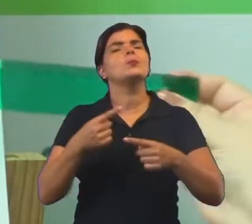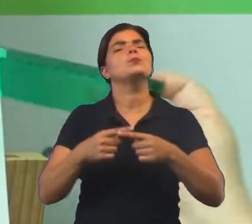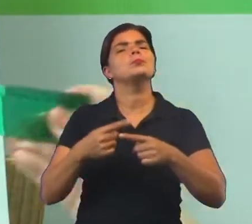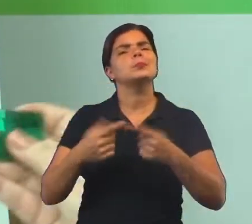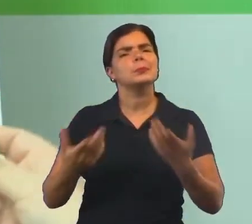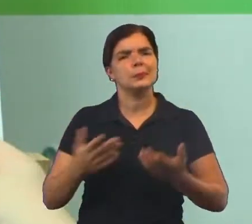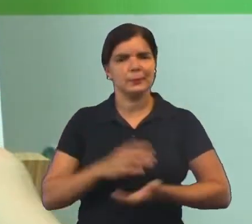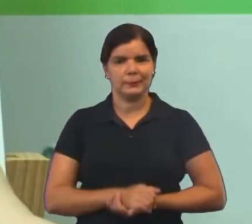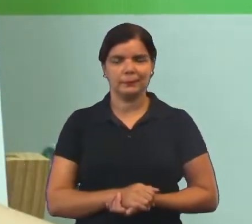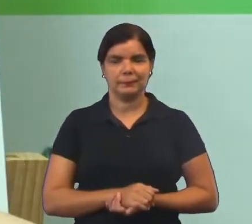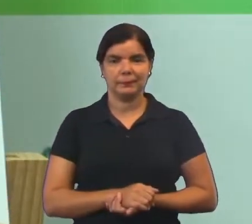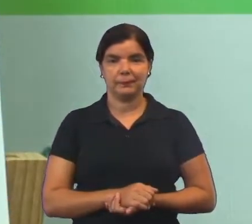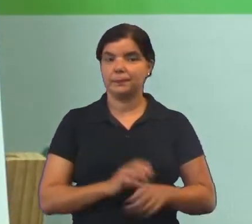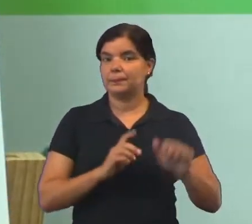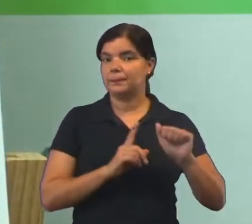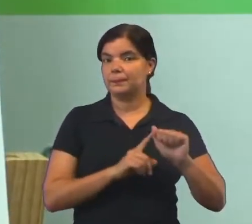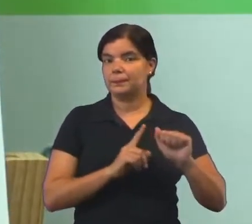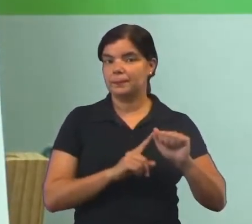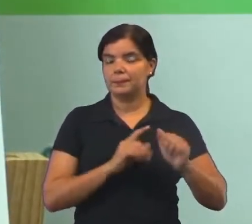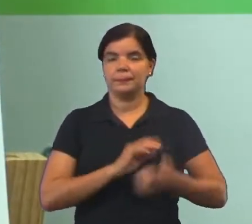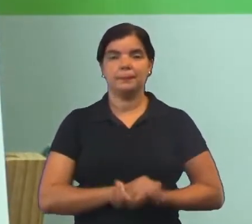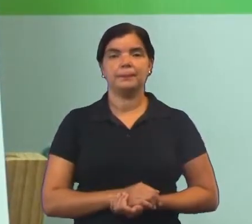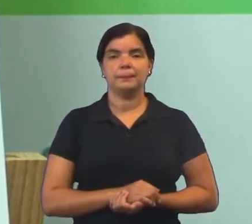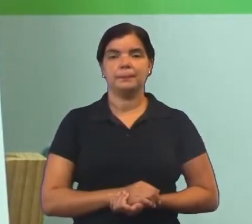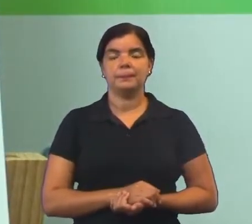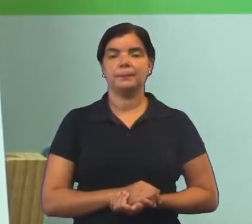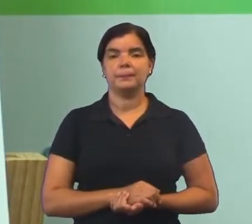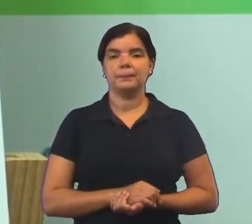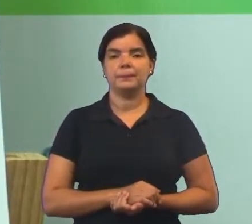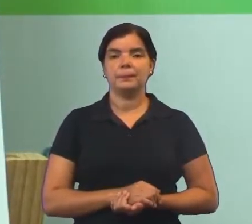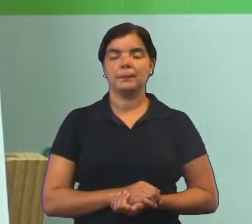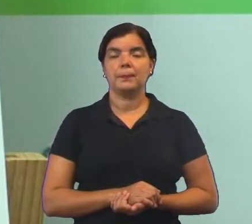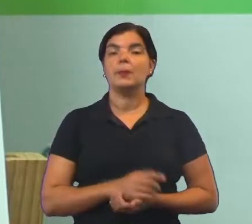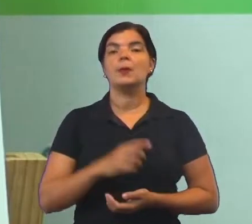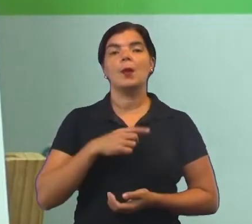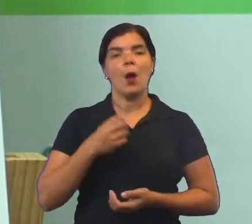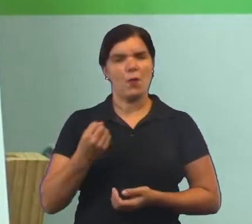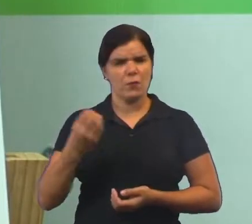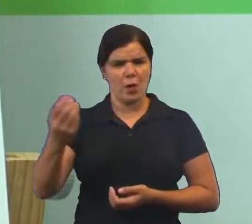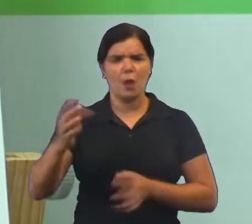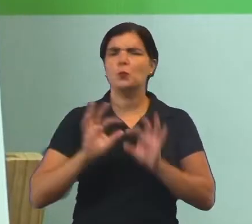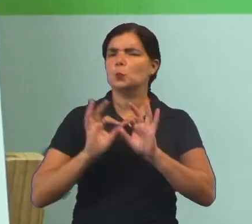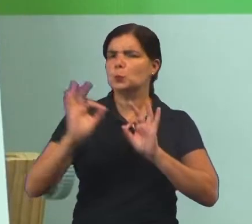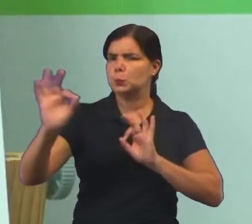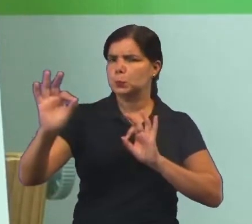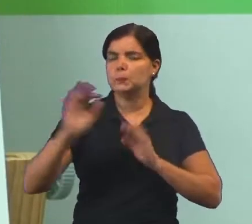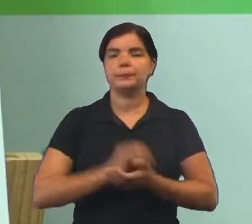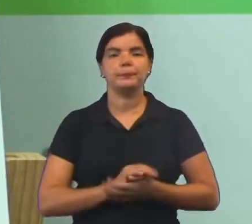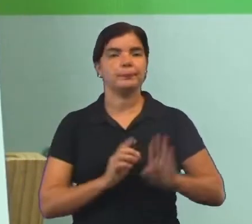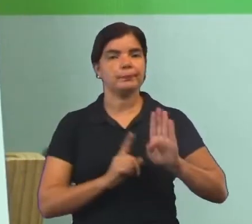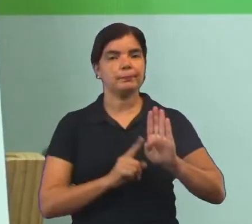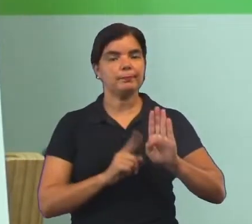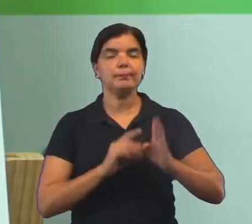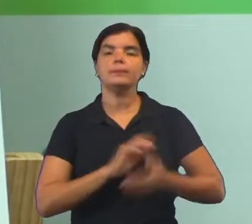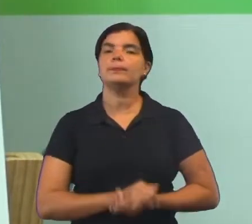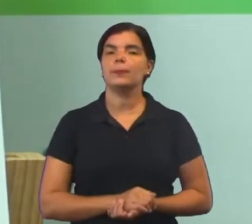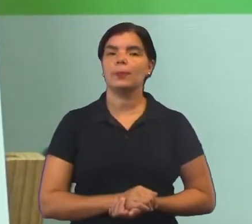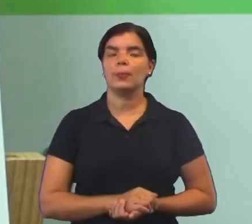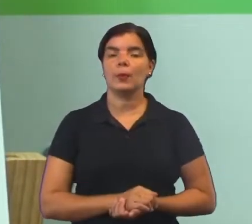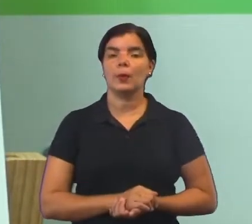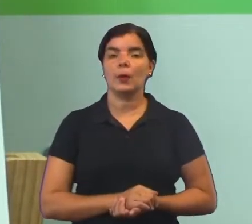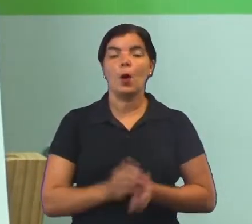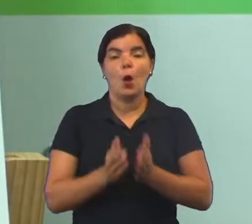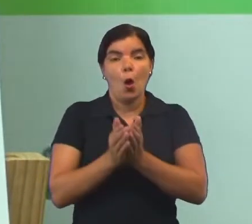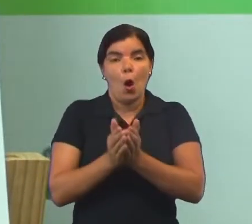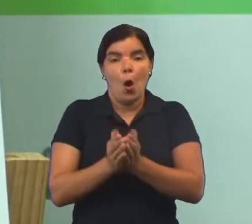quê? Alternativas. Na letra A, a viagem foi longa. Letra B, as dunas